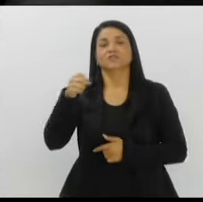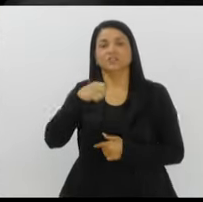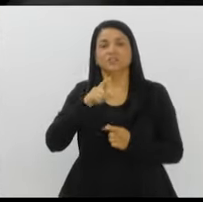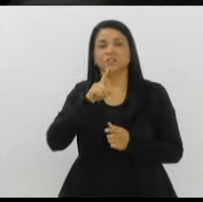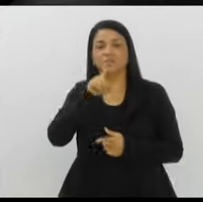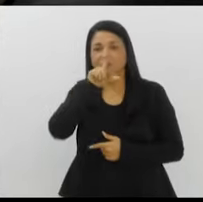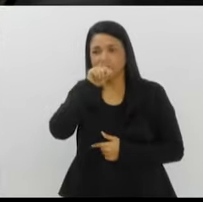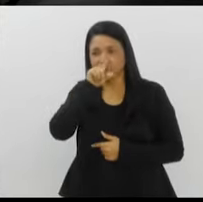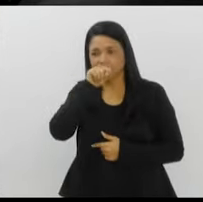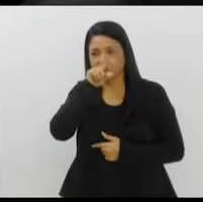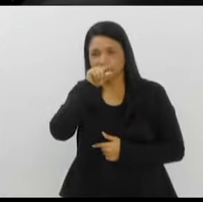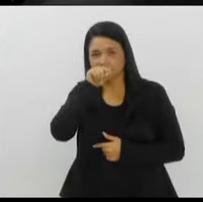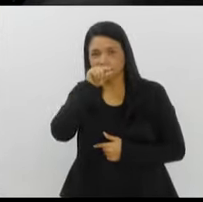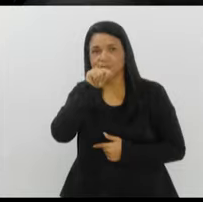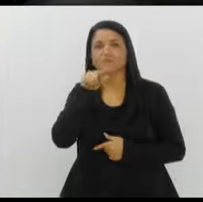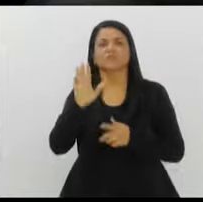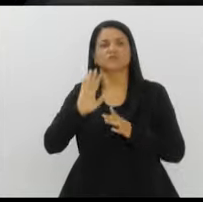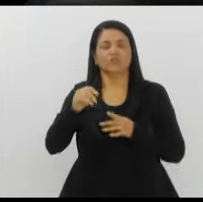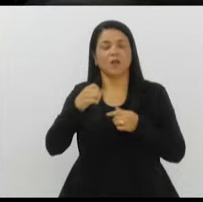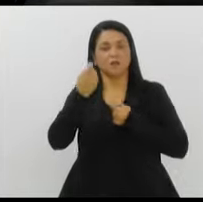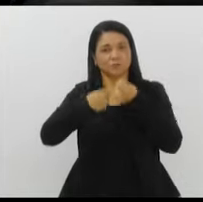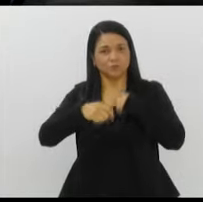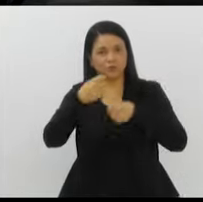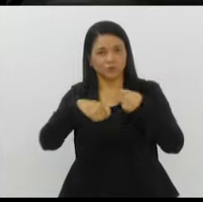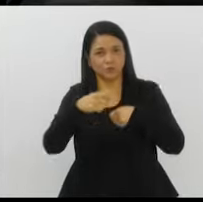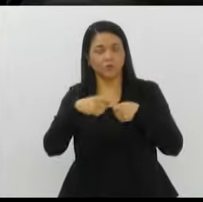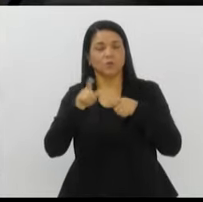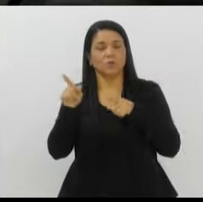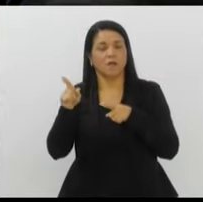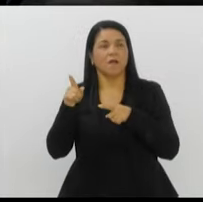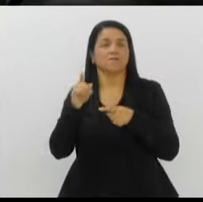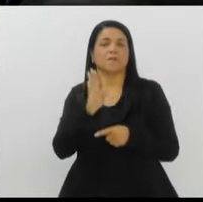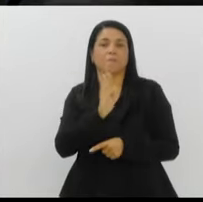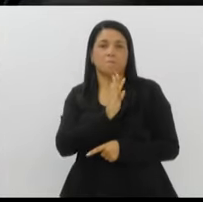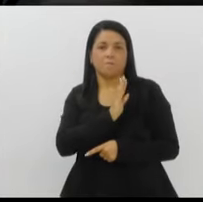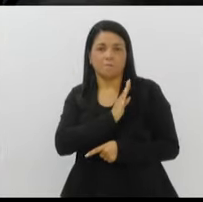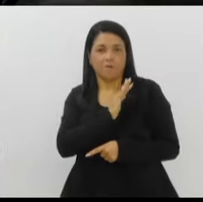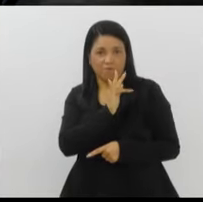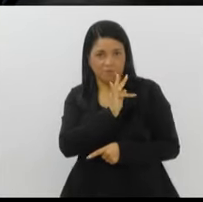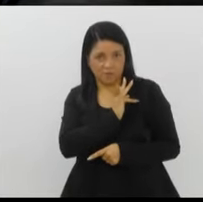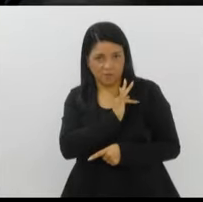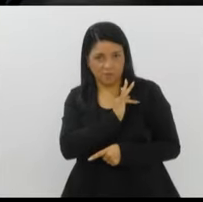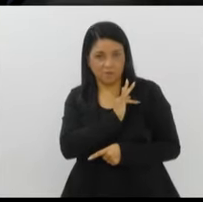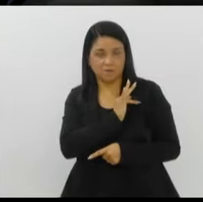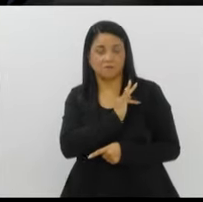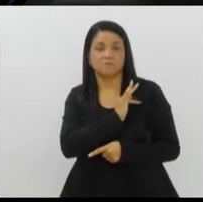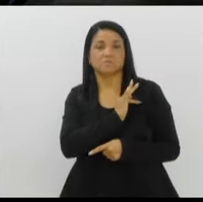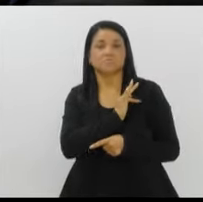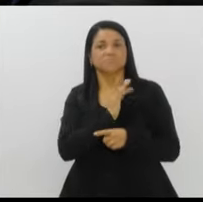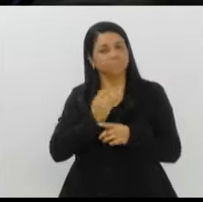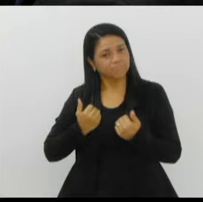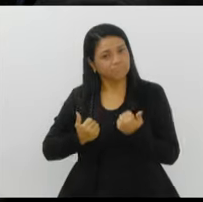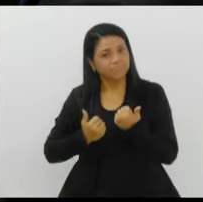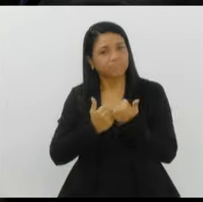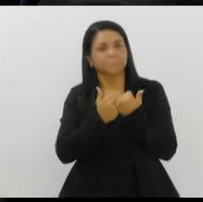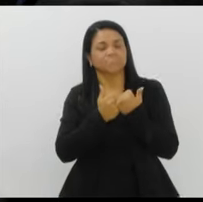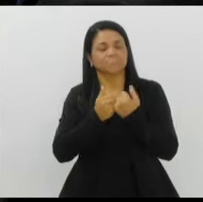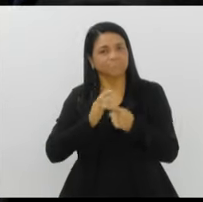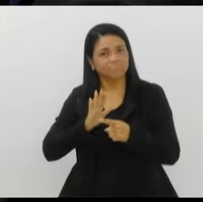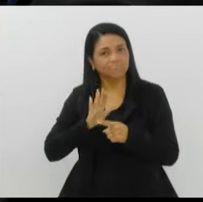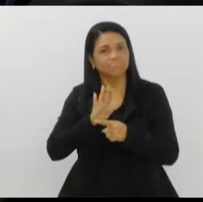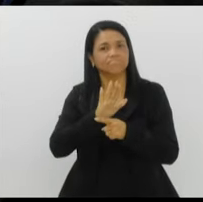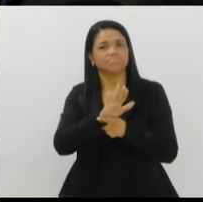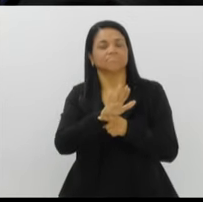administrou uma casa do Poder Legislativo no município da Baixada Fluminense, terá todas as condições